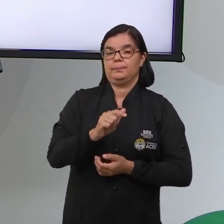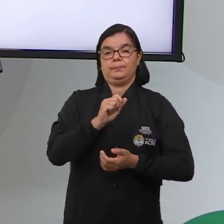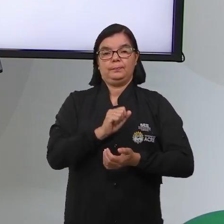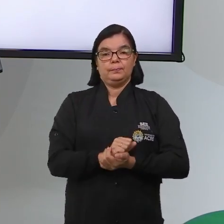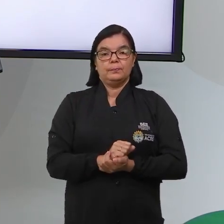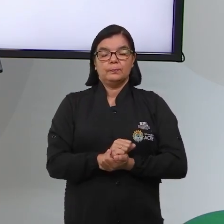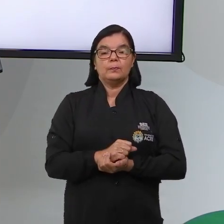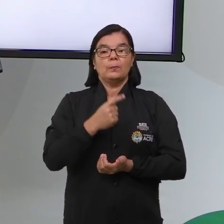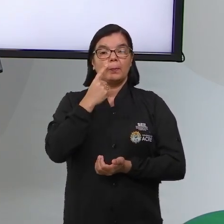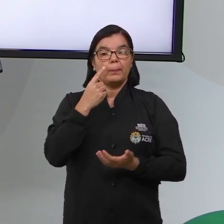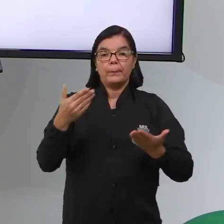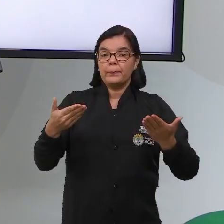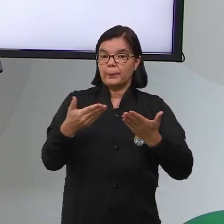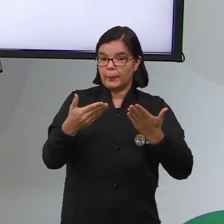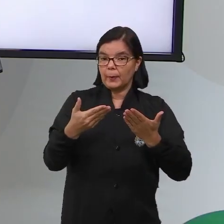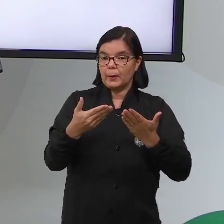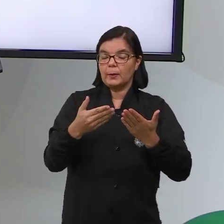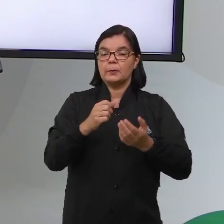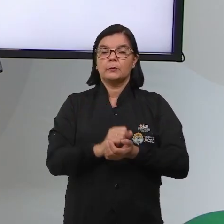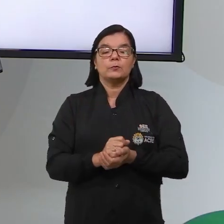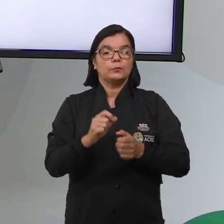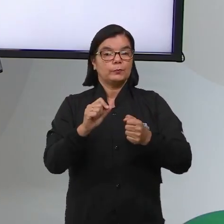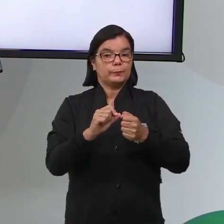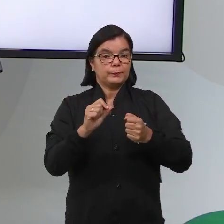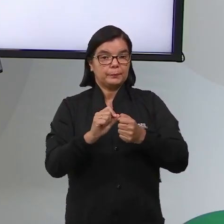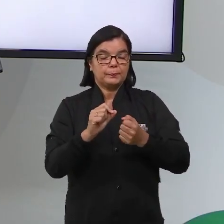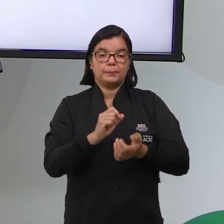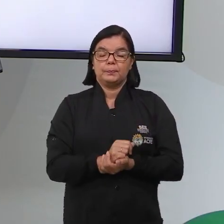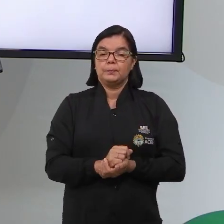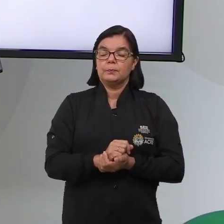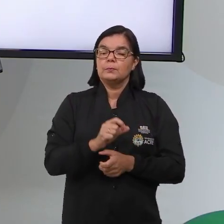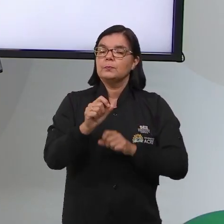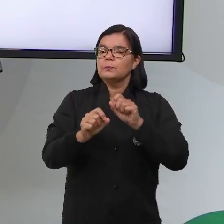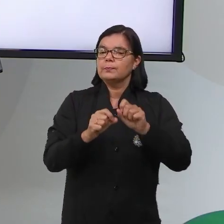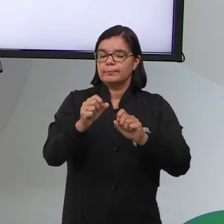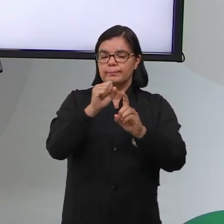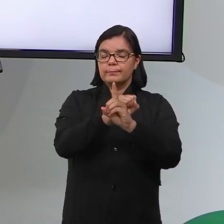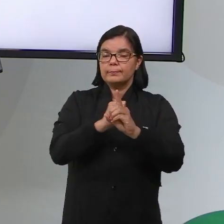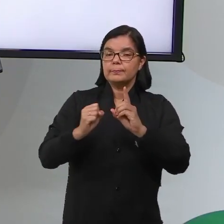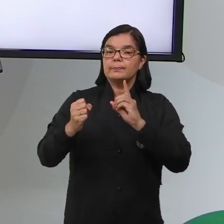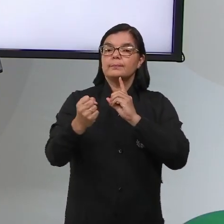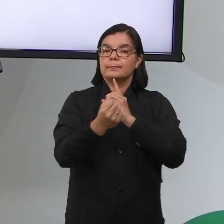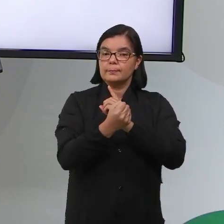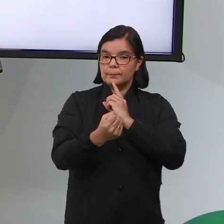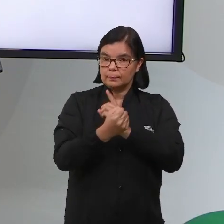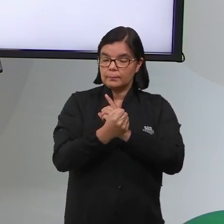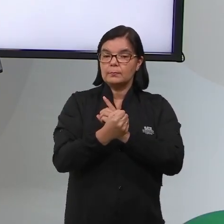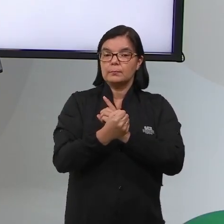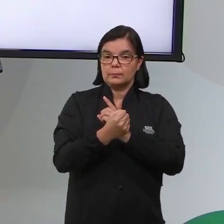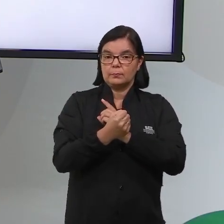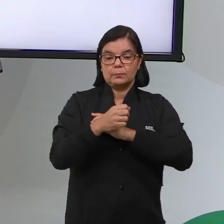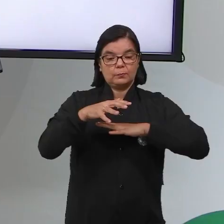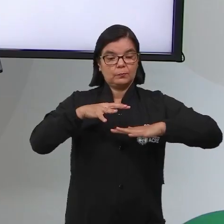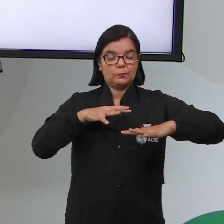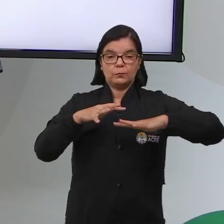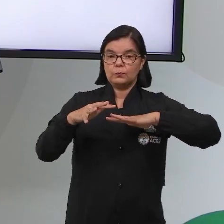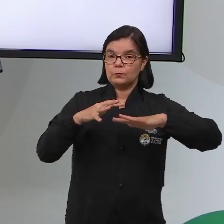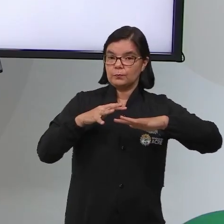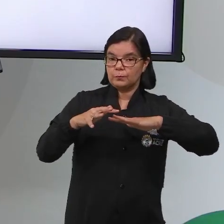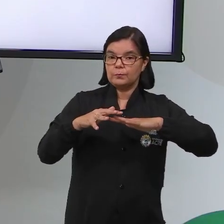ao nosso atual modo de produção. Trata-se de uma sociedade em que a